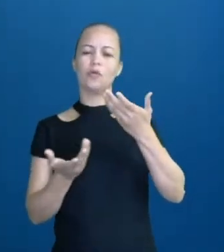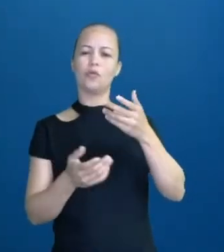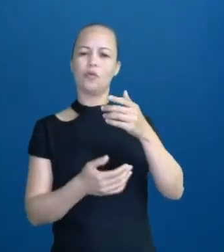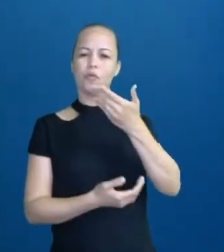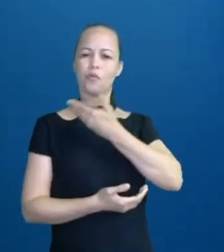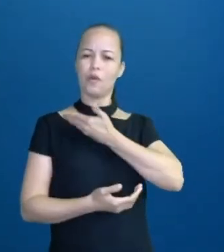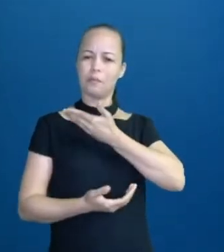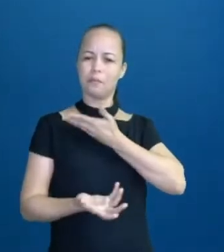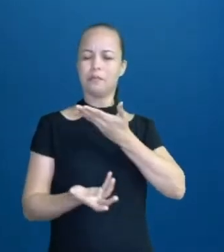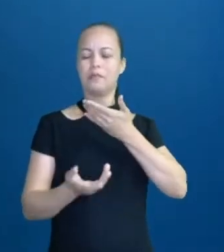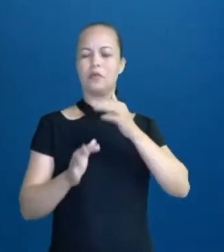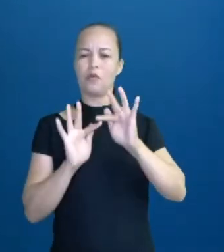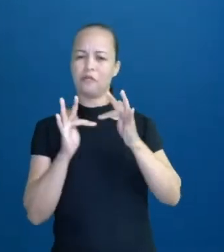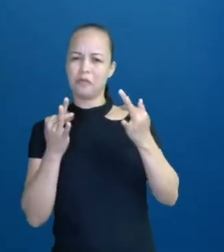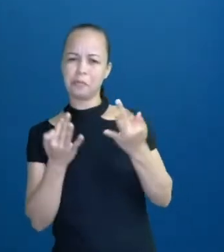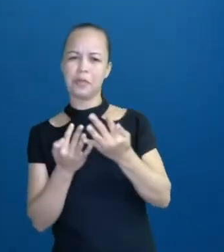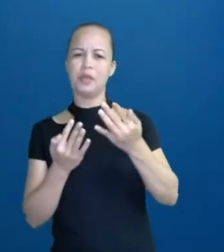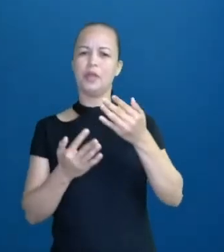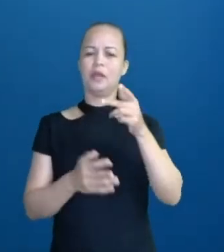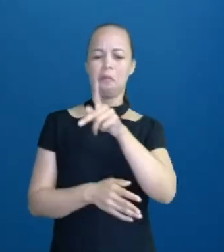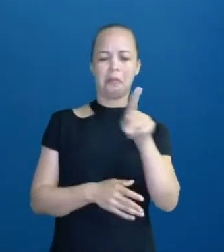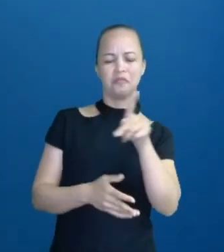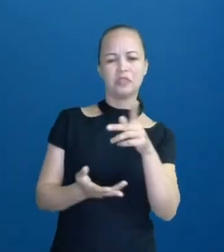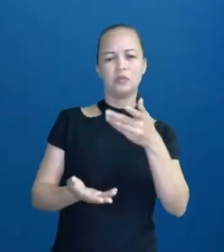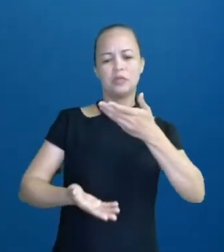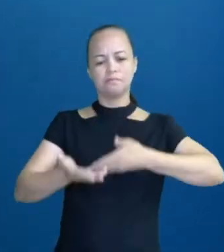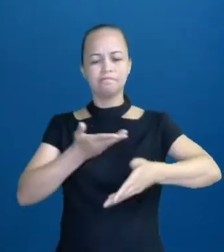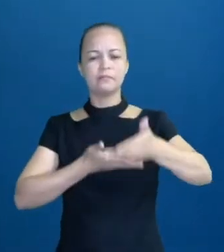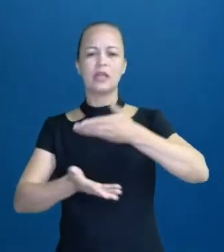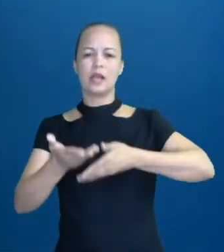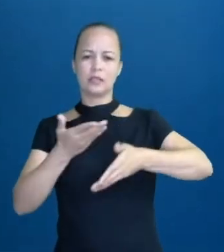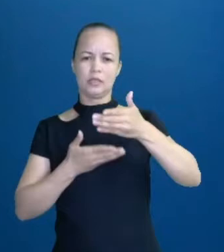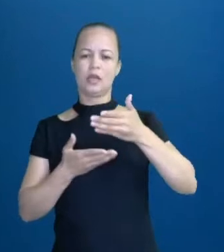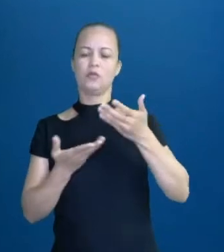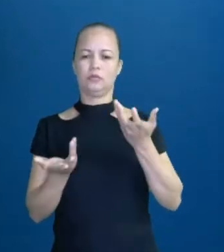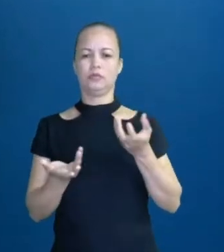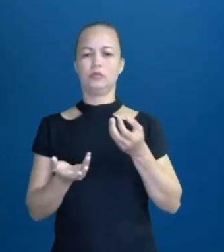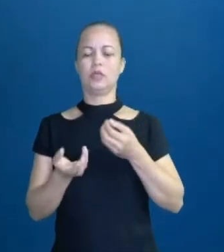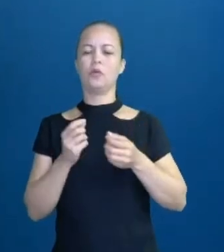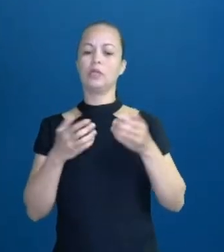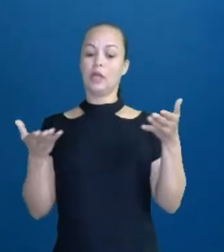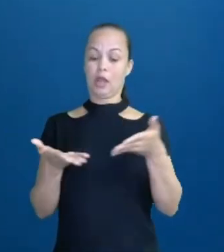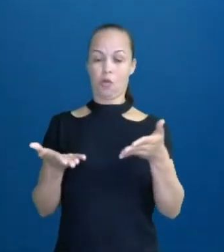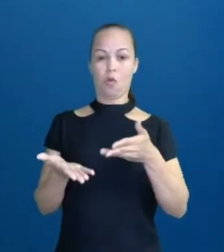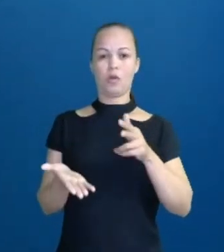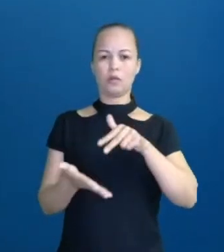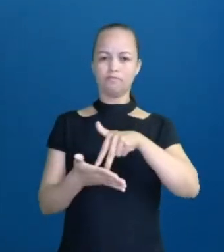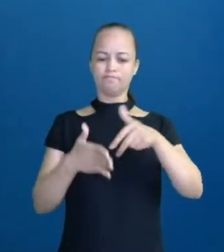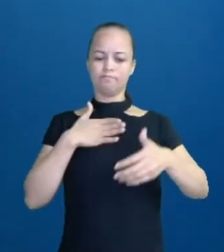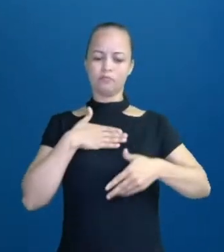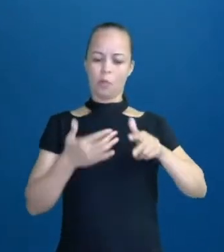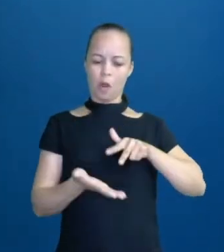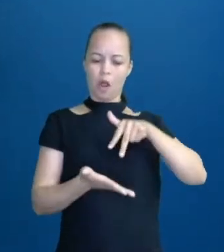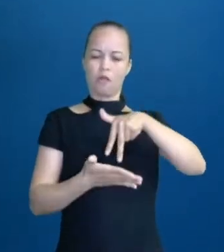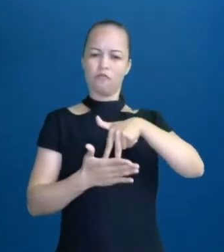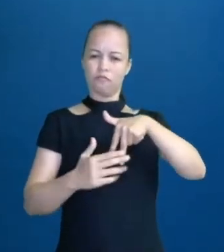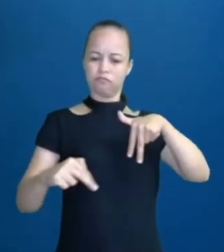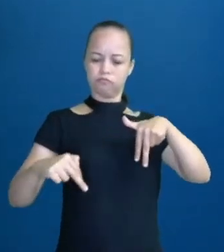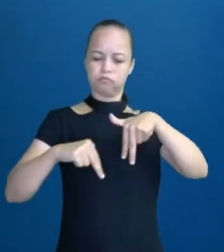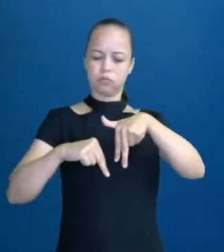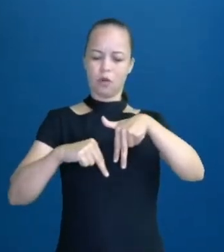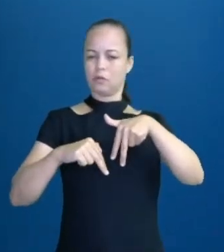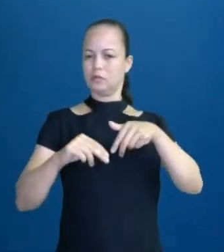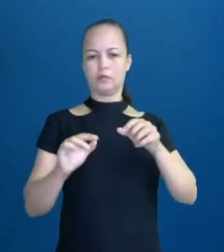ou seja, mantendo as nossas relações sociais, que não são agora de forma física próxima. A gente tem que manter